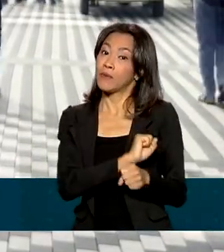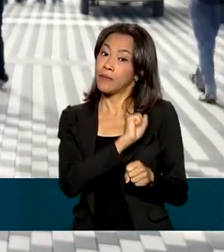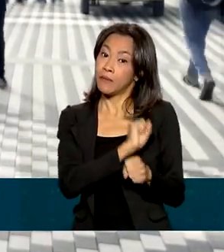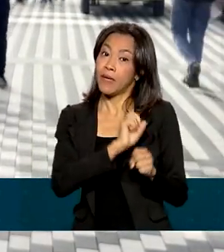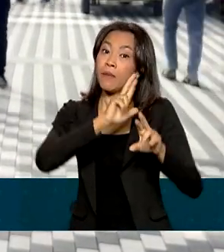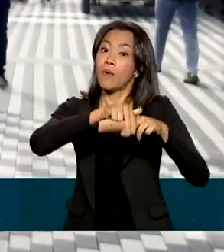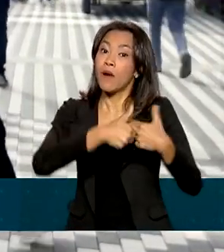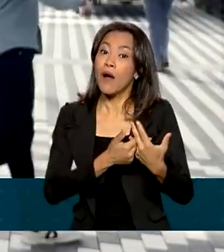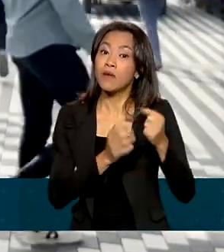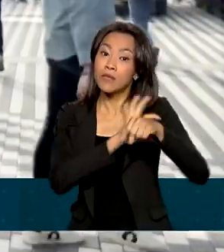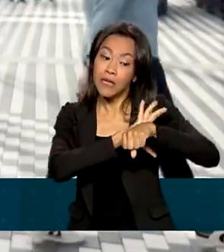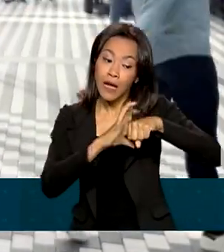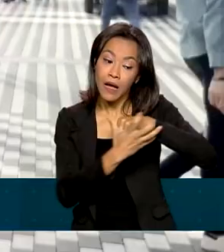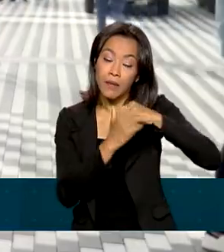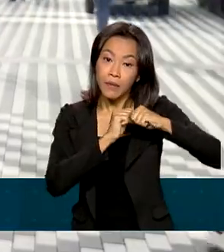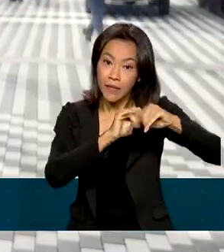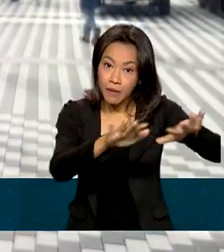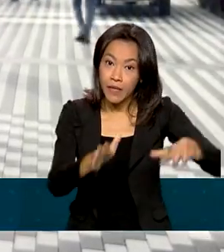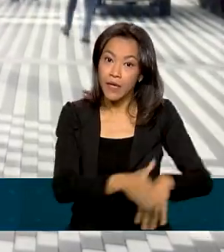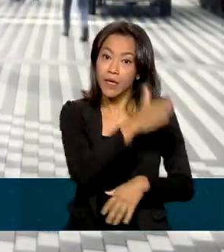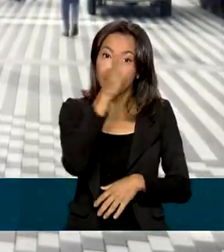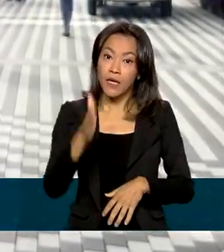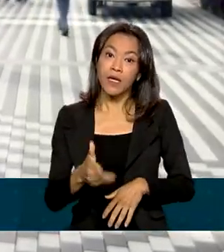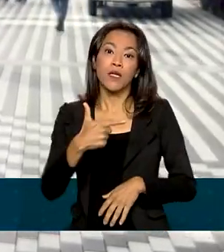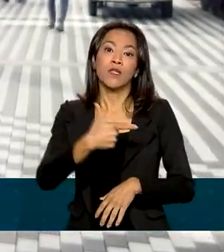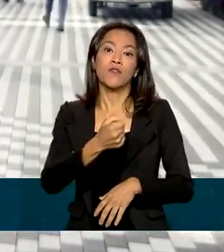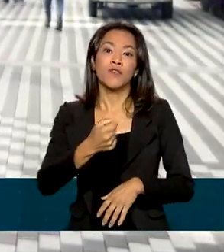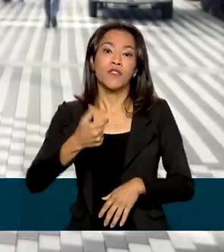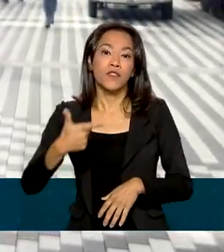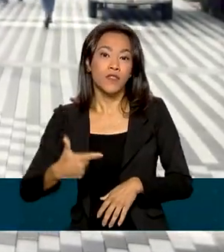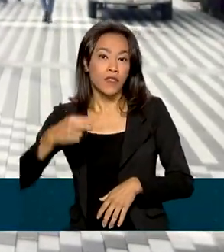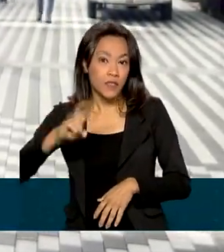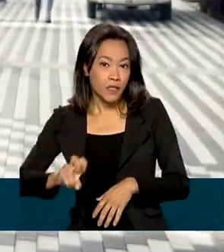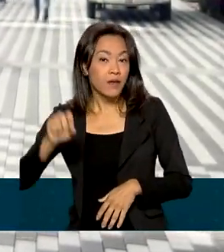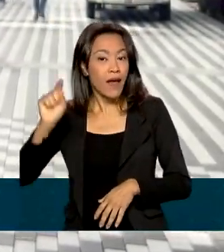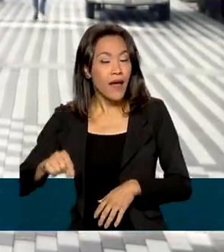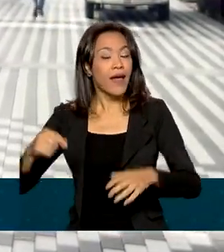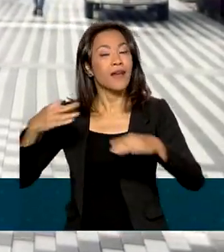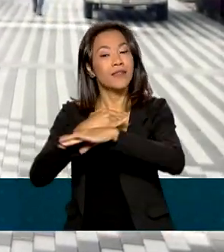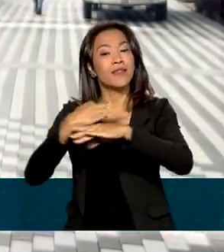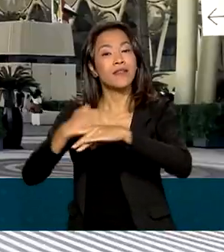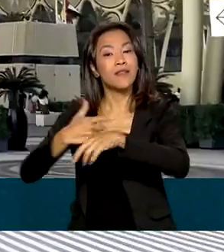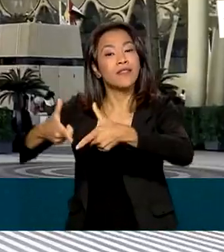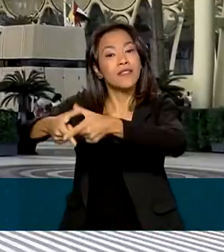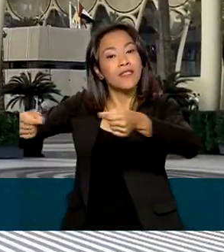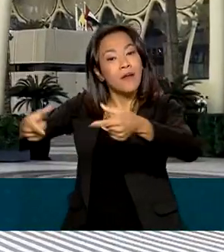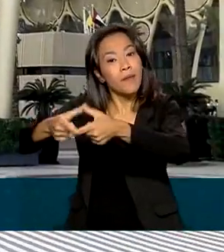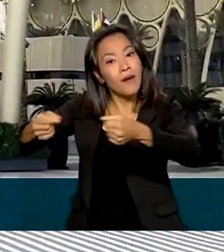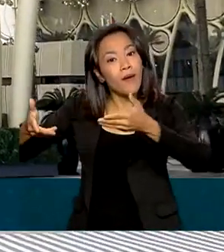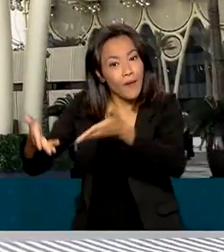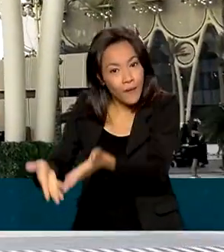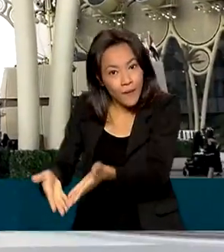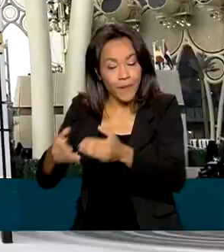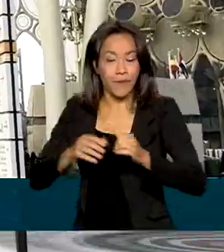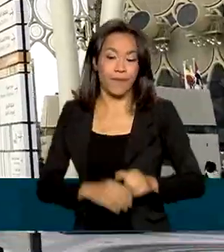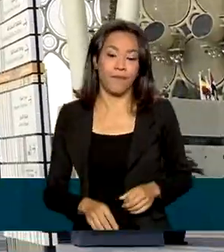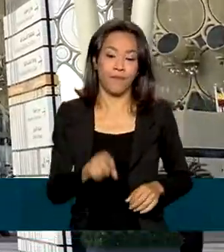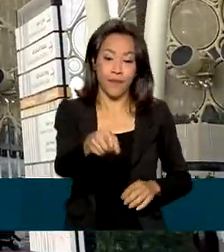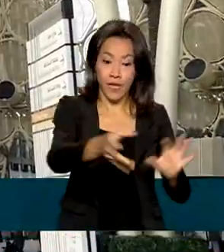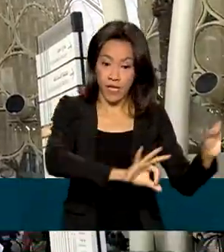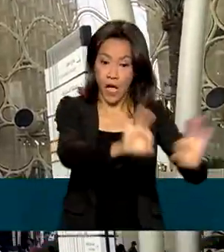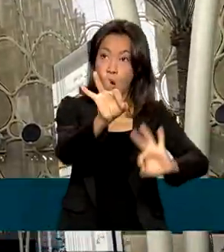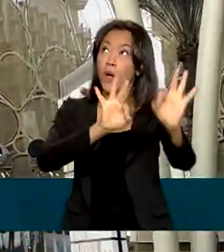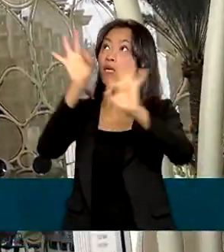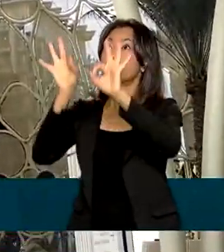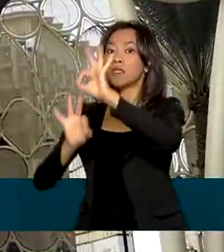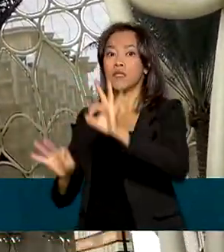pandemia. No ano de 2025, será a vez da cidade japonesa de Osaka. Da estrutura montada em